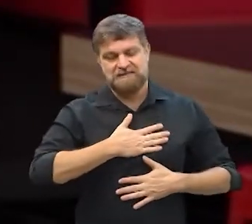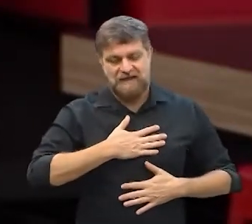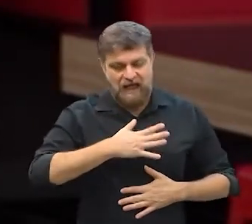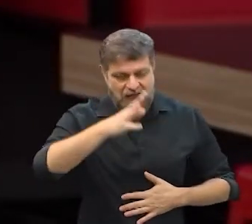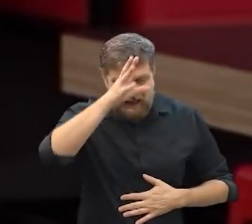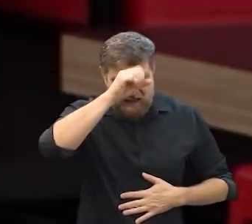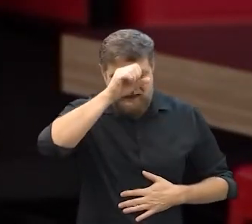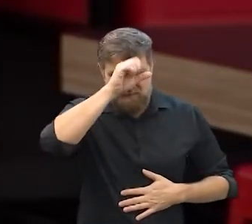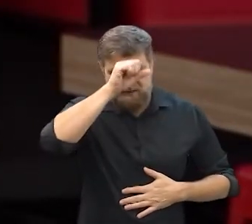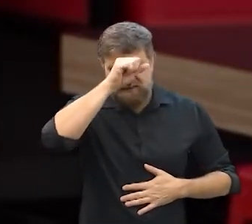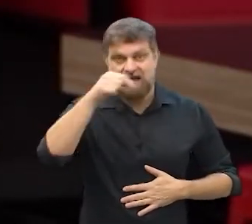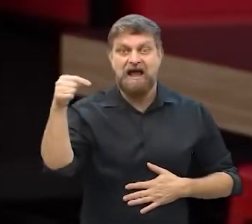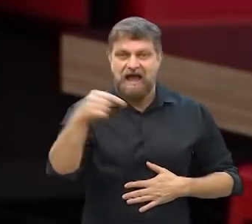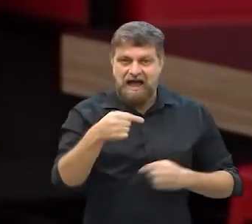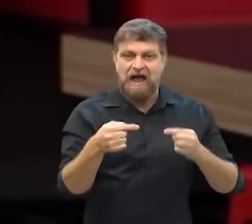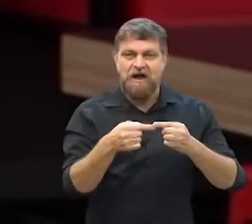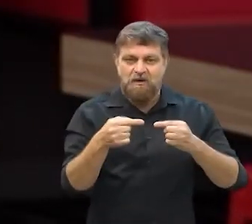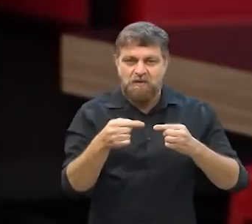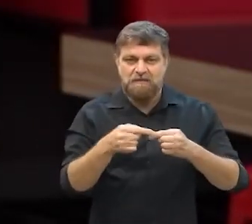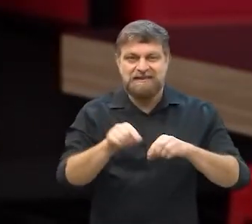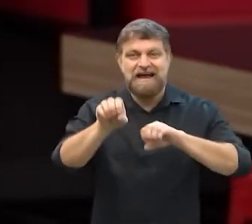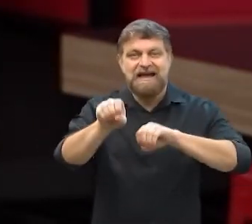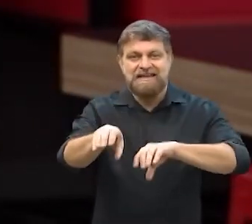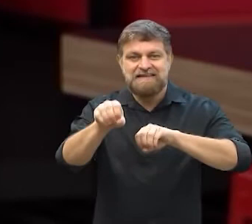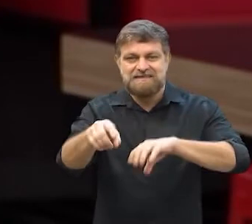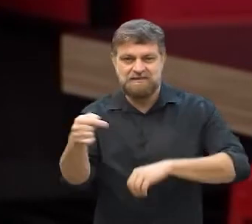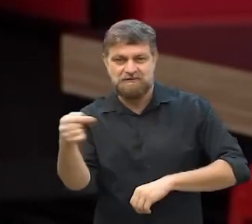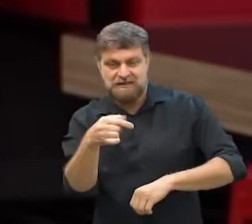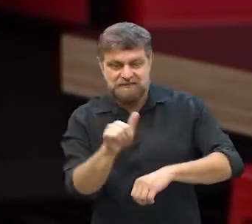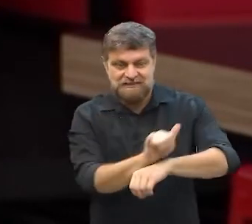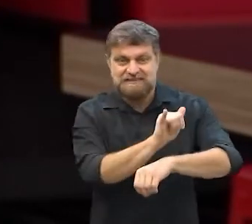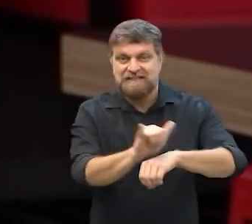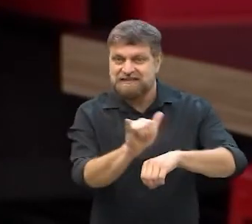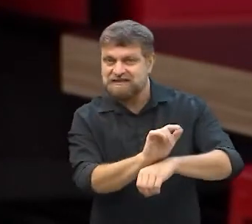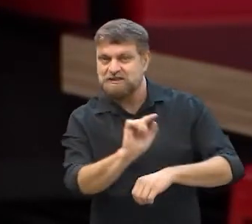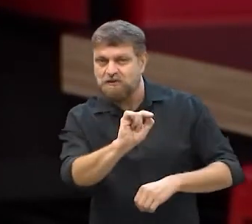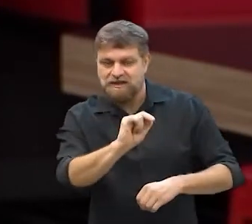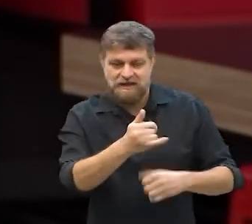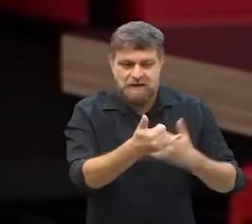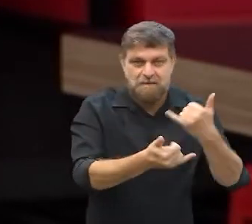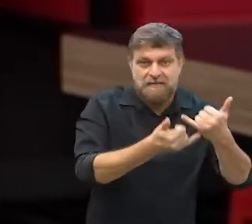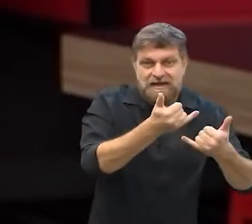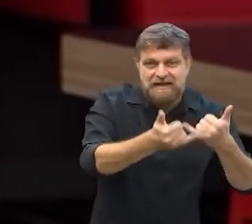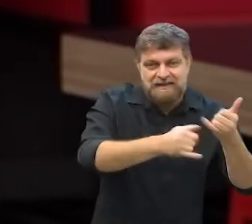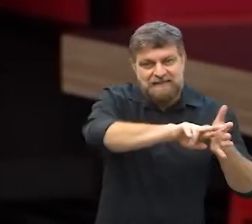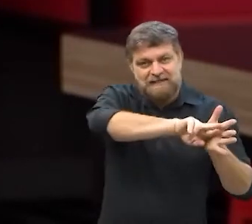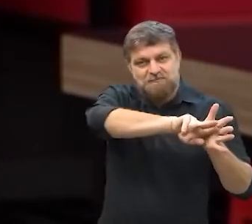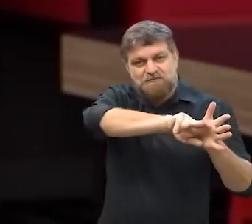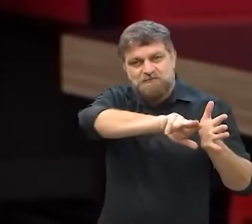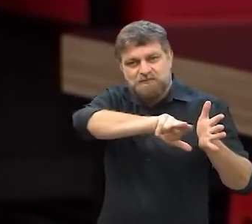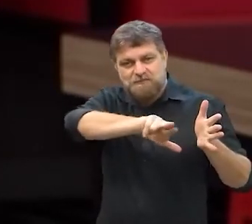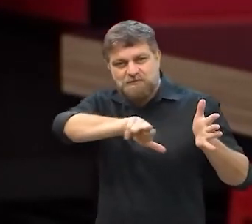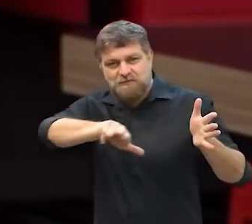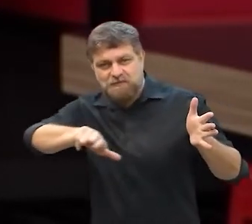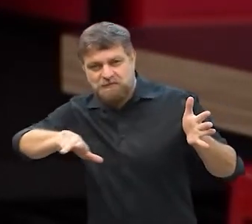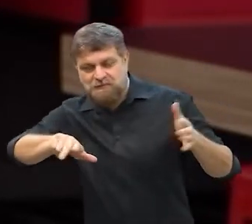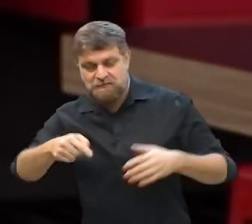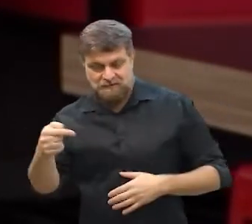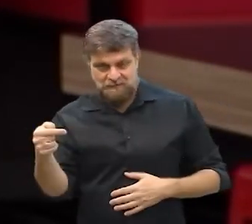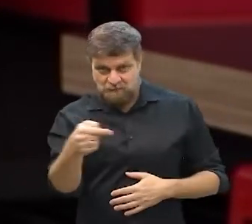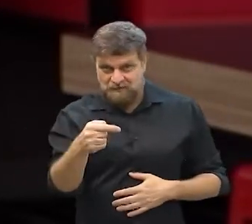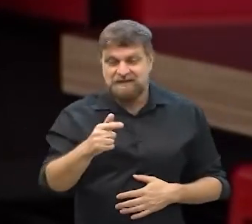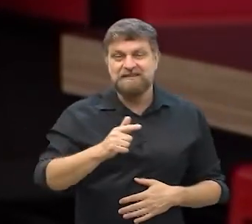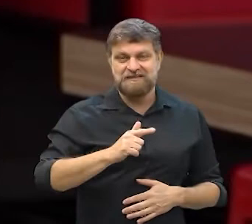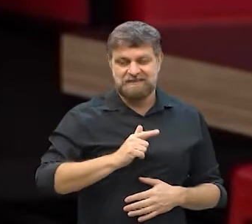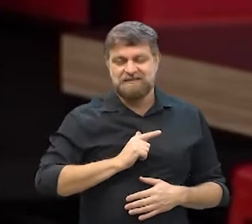Aí que entra o ensino lúdico, através de algumas brincadeiras,